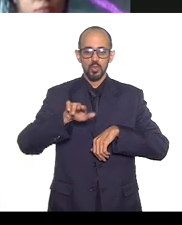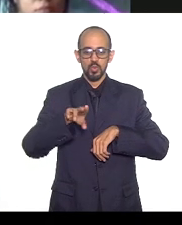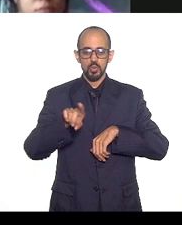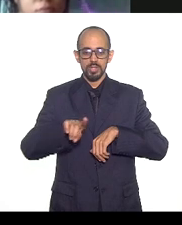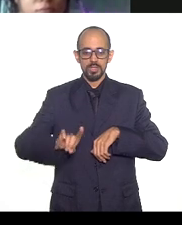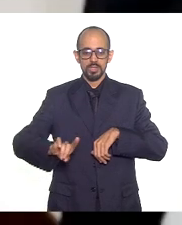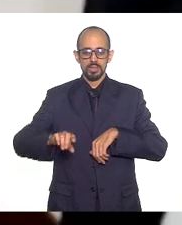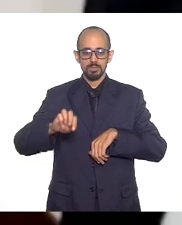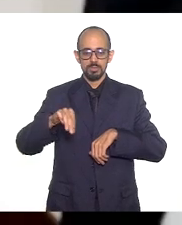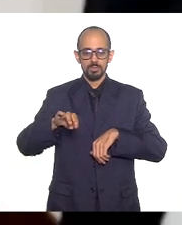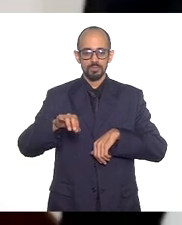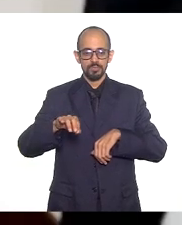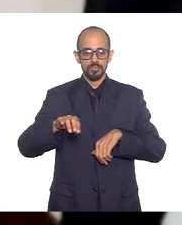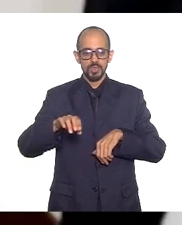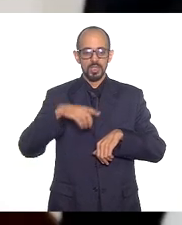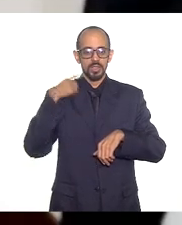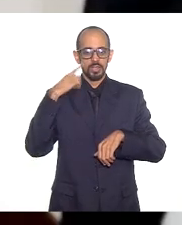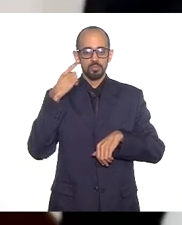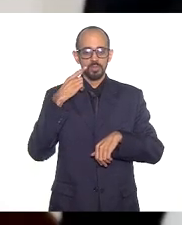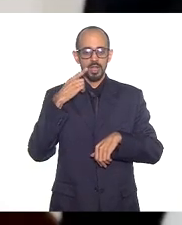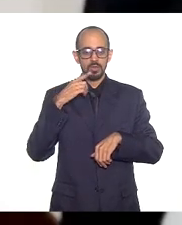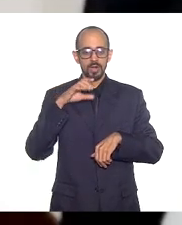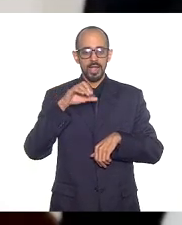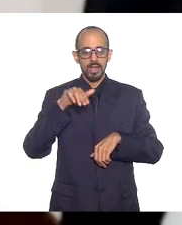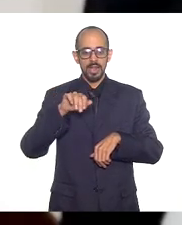Deputado Luiz Martins. Deputado Márcio Canella.